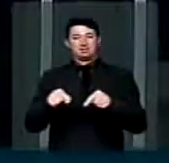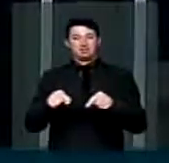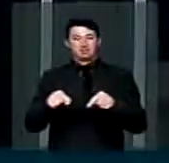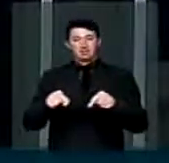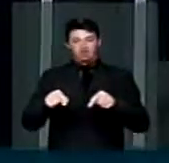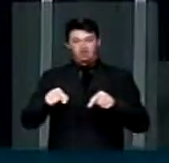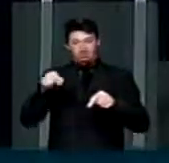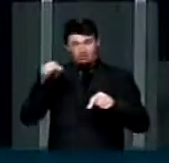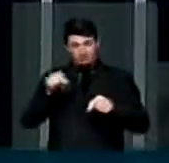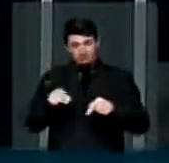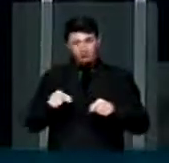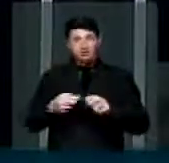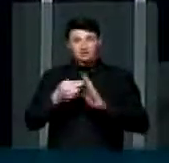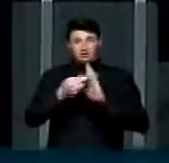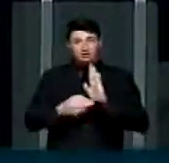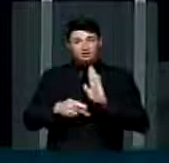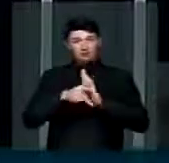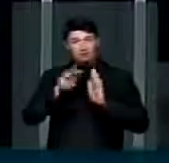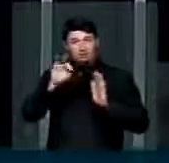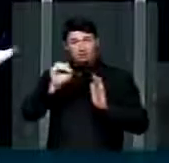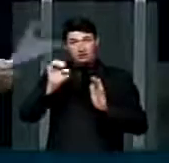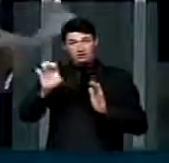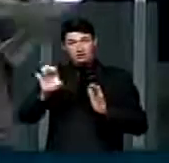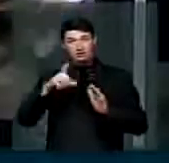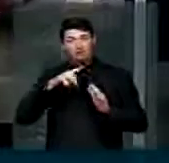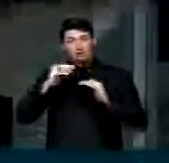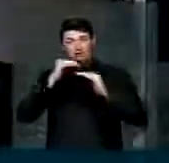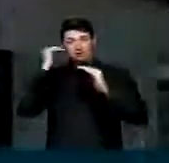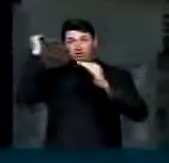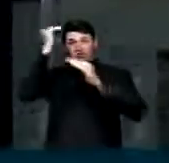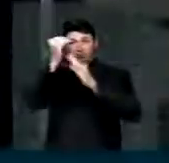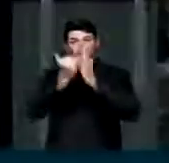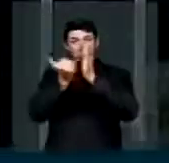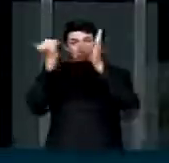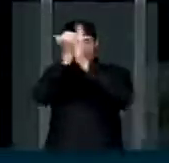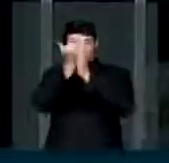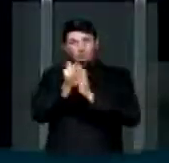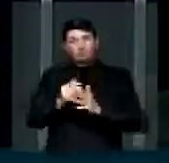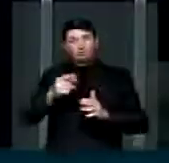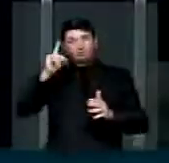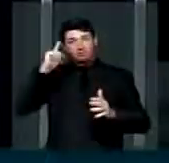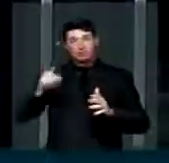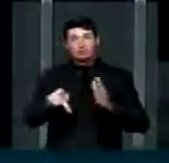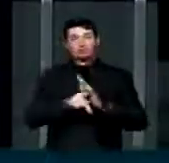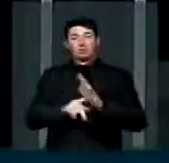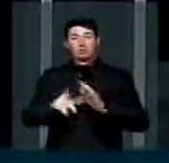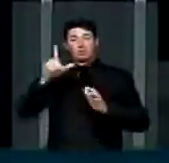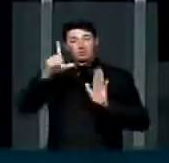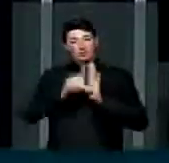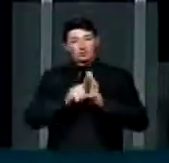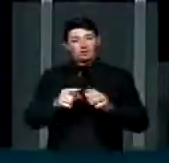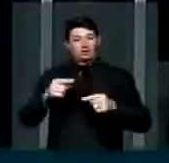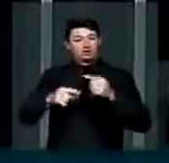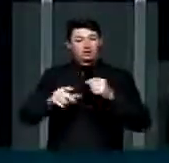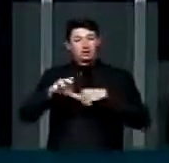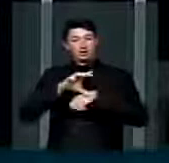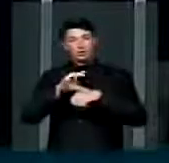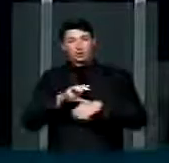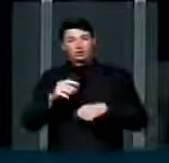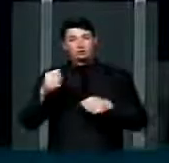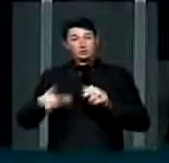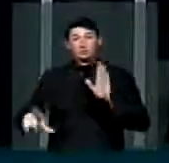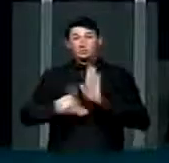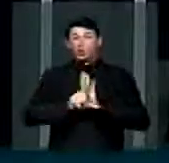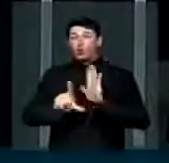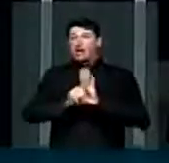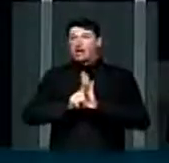este ato normativo do TSE, que está extrapolando o comando legal e constitucional de que deve ser por